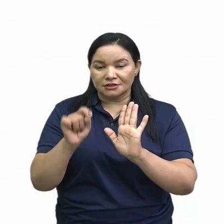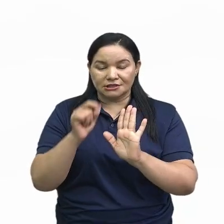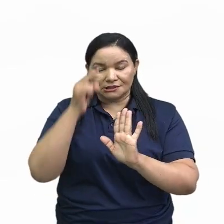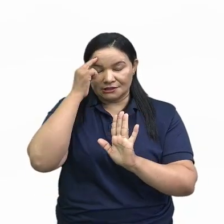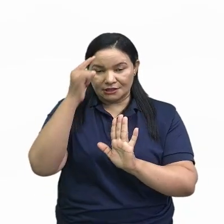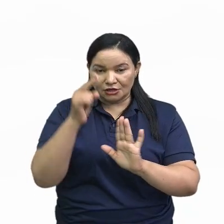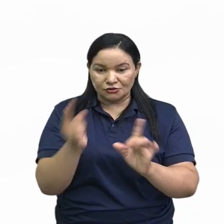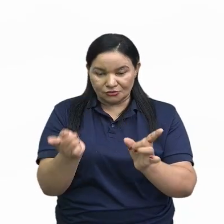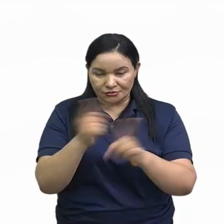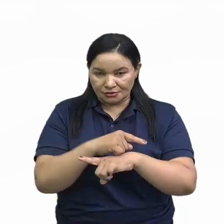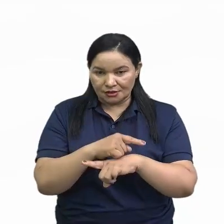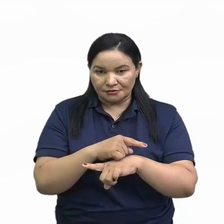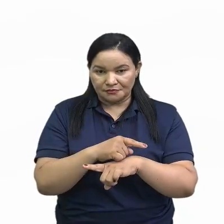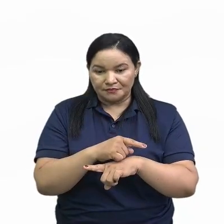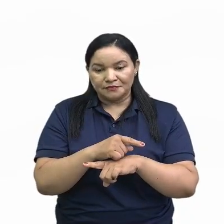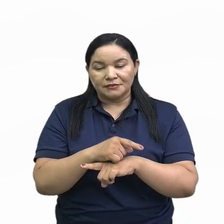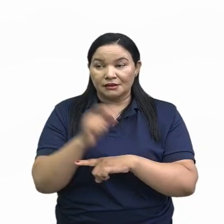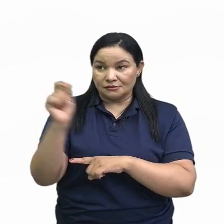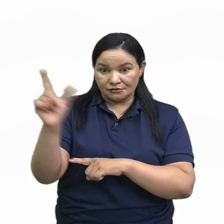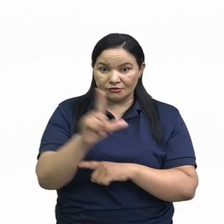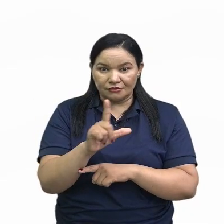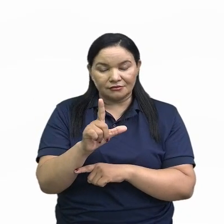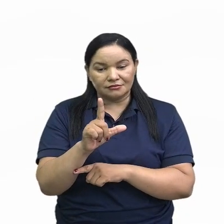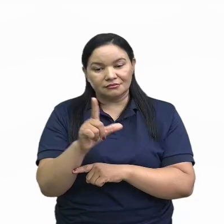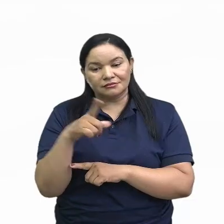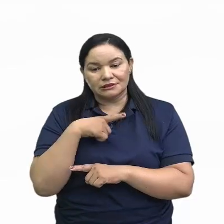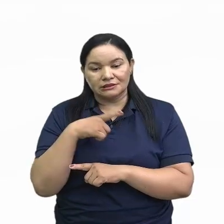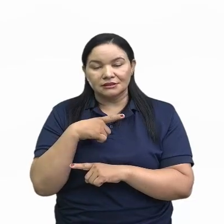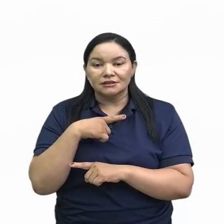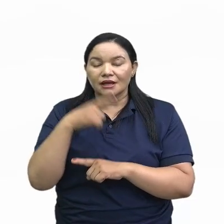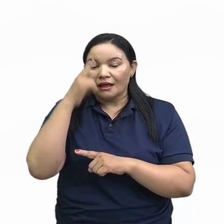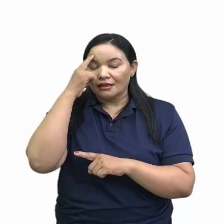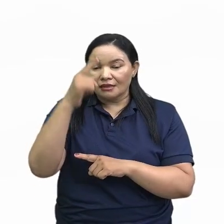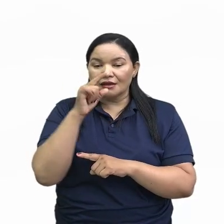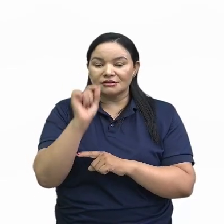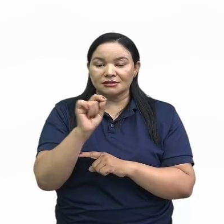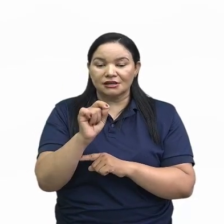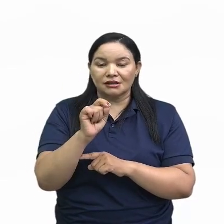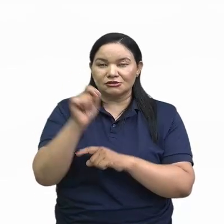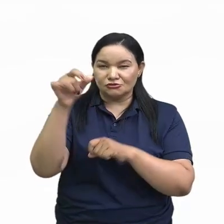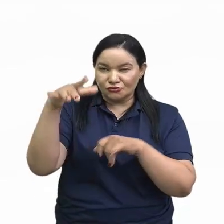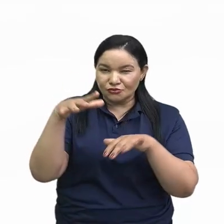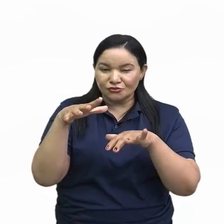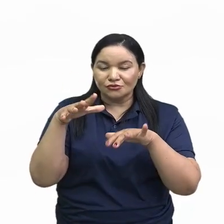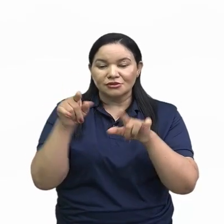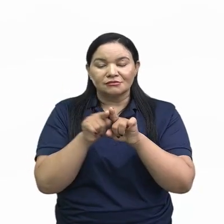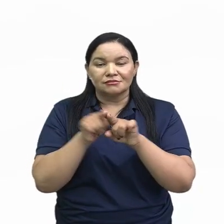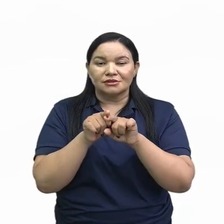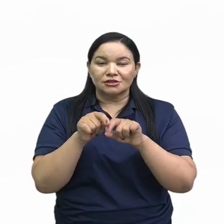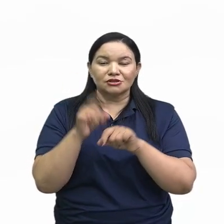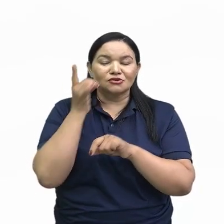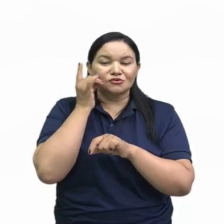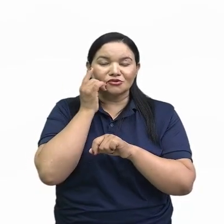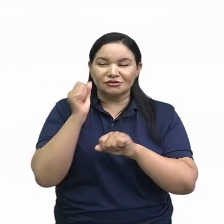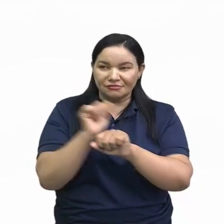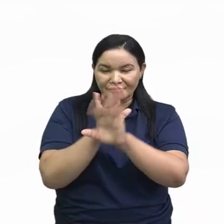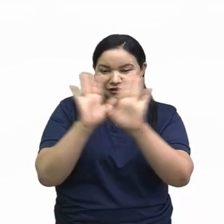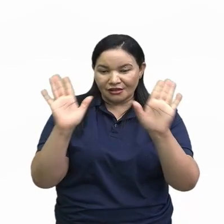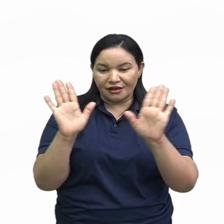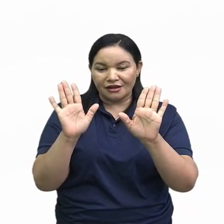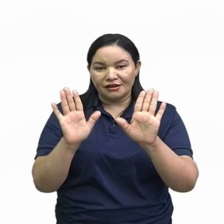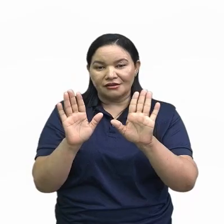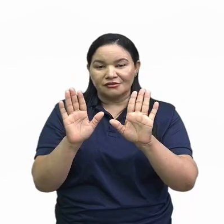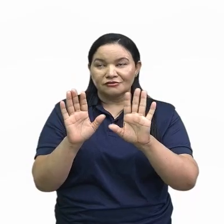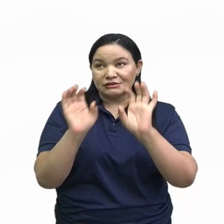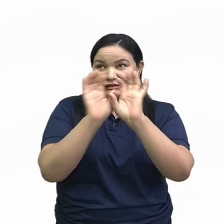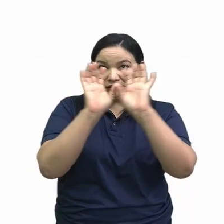ideias contrárias. Sol, nós vamos ter a ideia de luz, de um dia claro, certo? De um